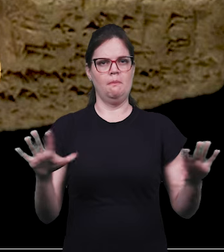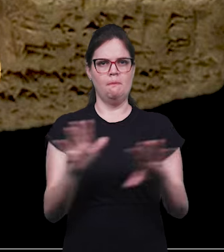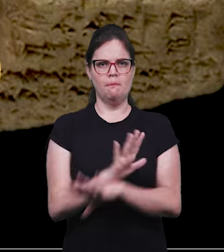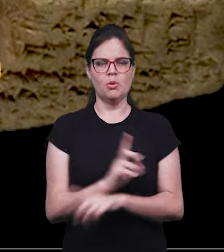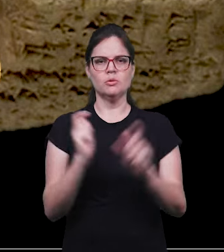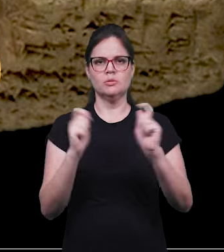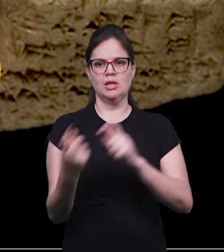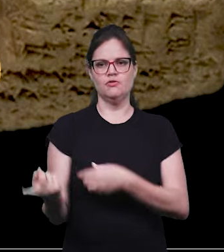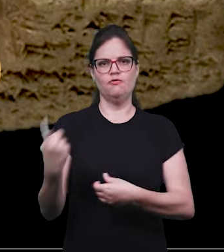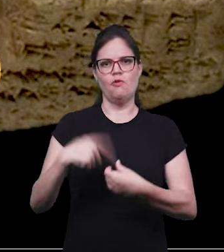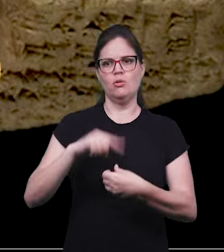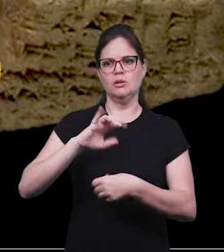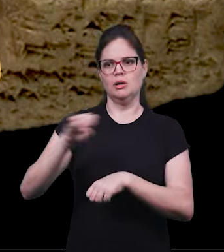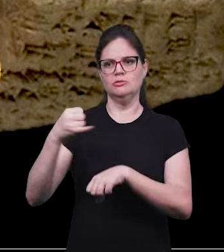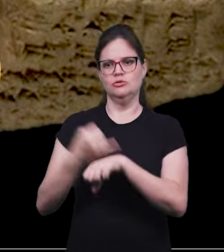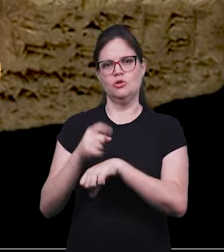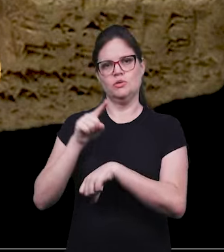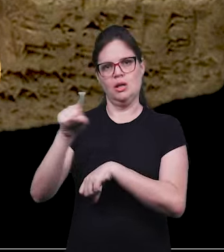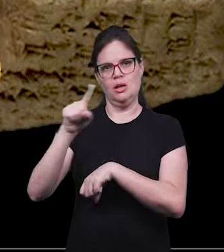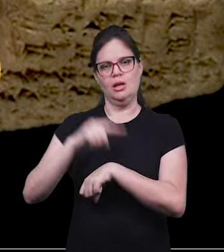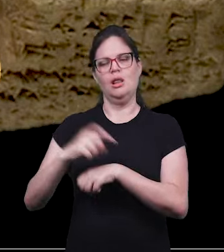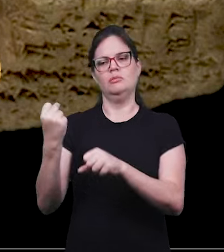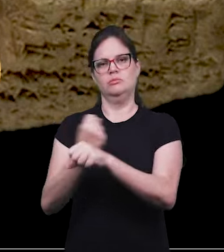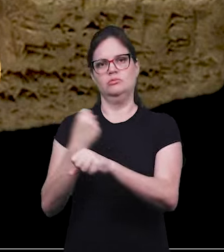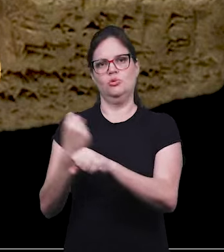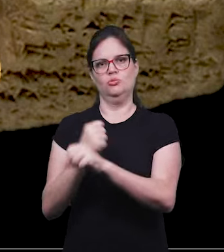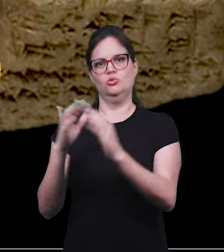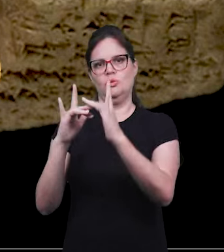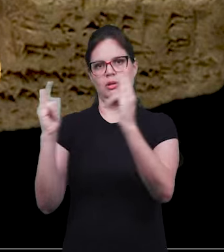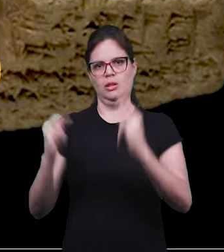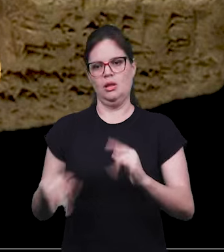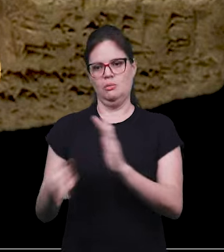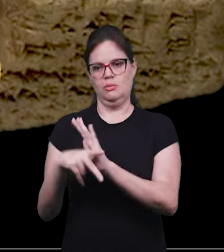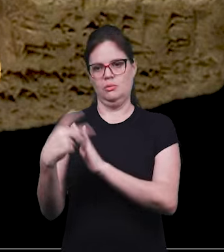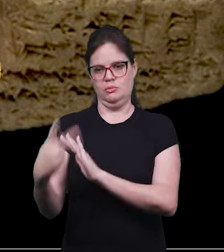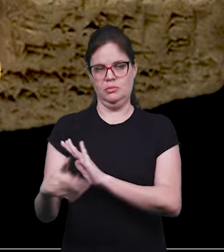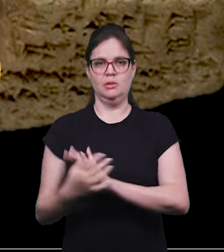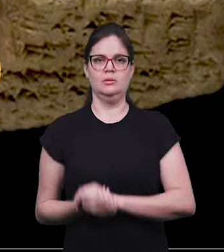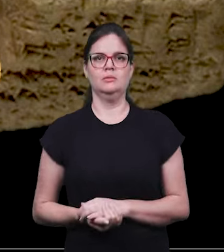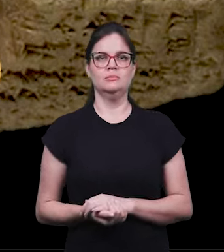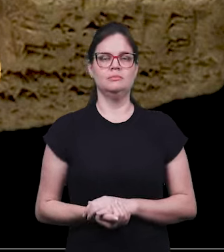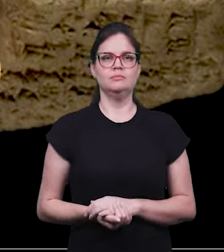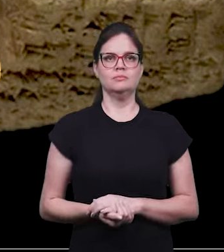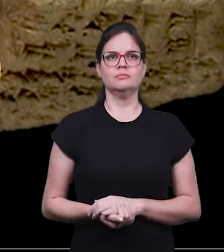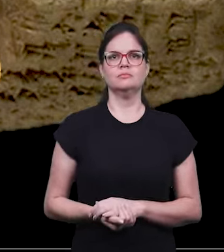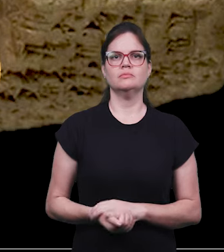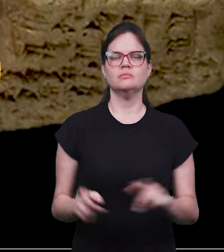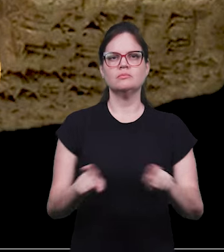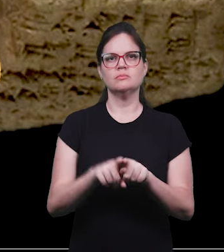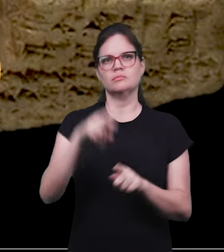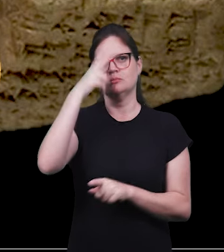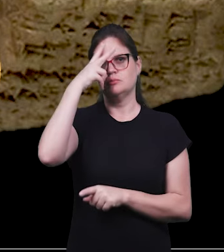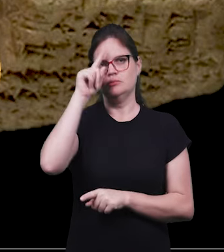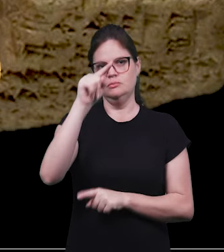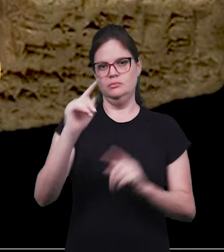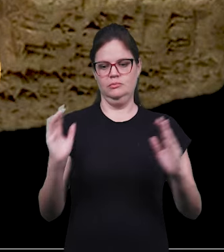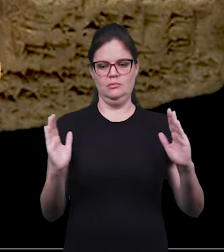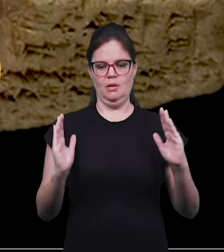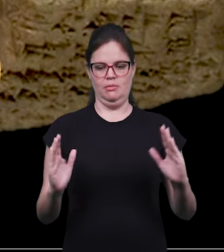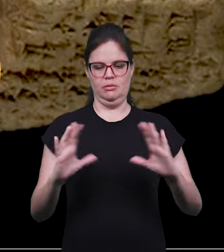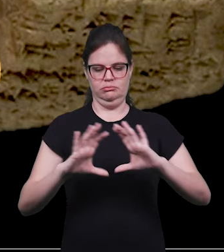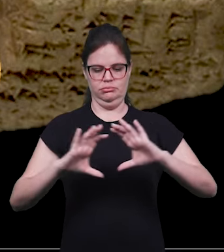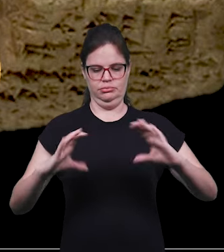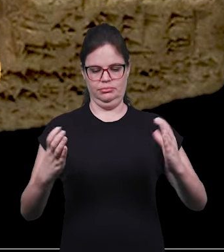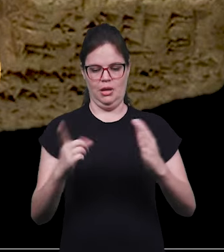de origem, auxiliando na reconstrução dos seus templos. É uma das coisas que está escrita aí. Lembrando que esse cilindro é importantíssimo, sabe por